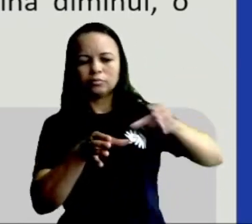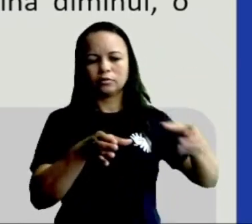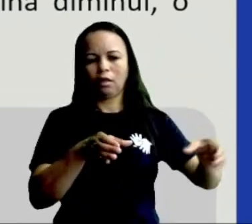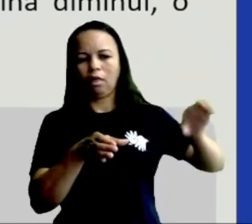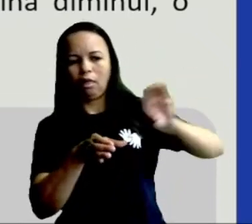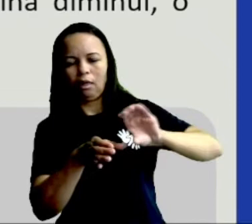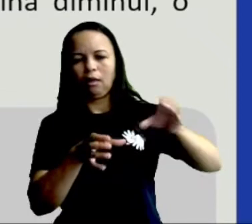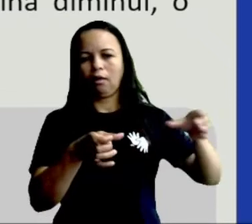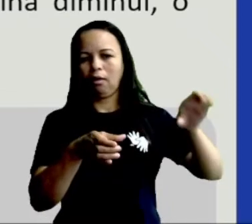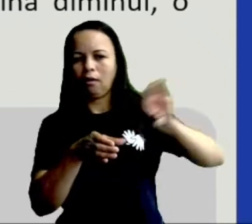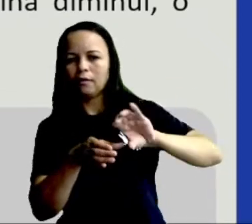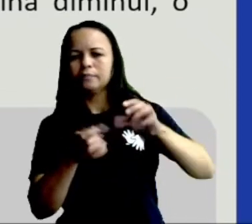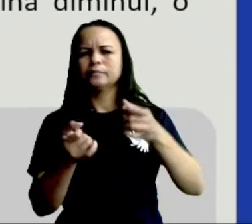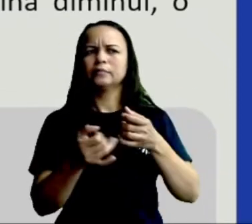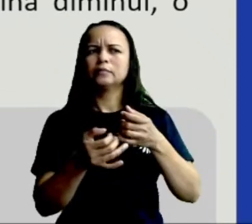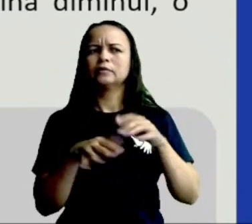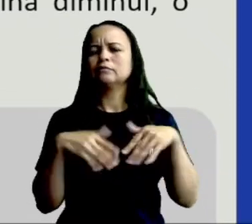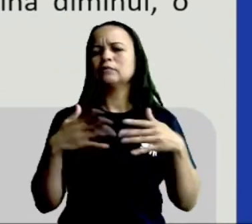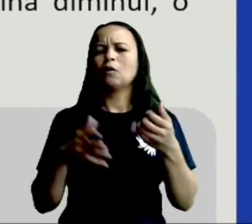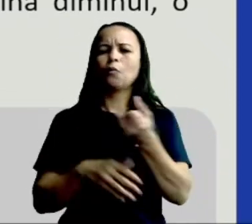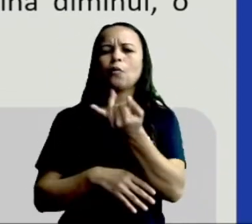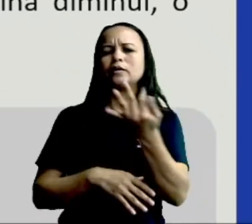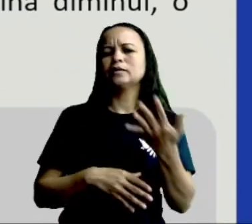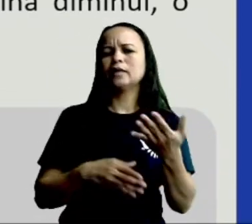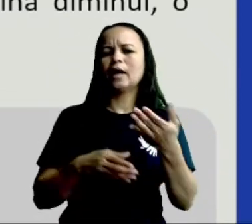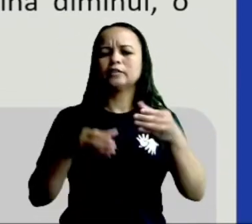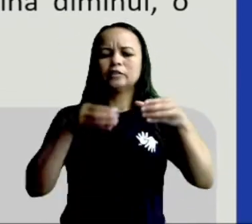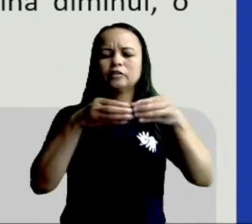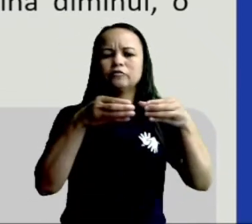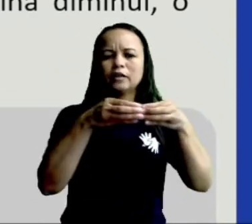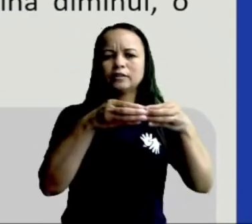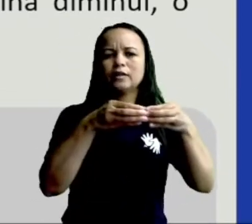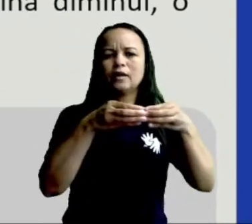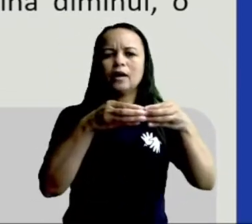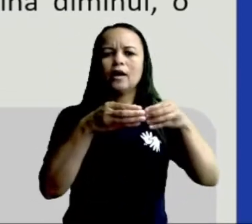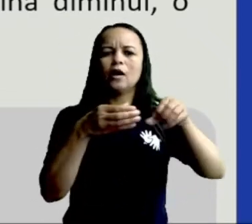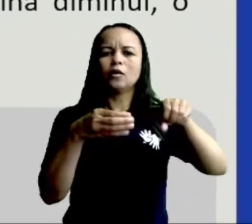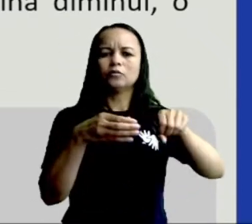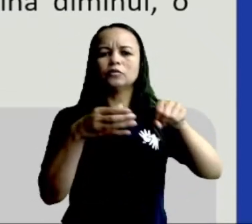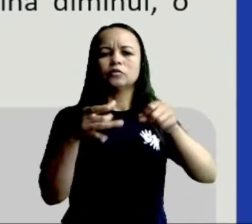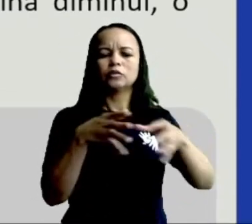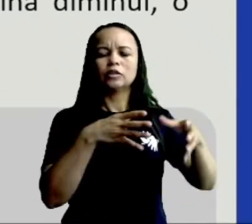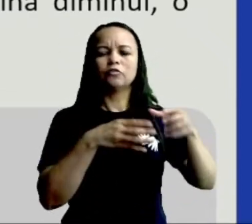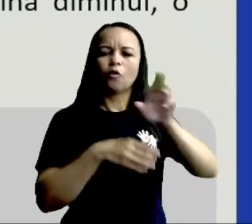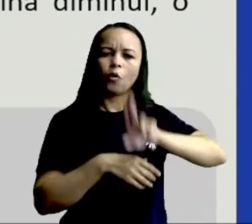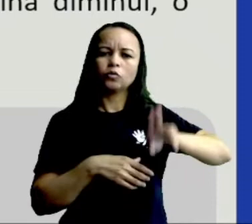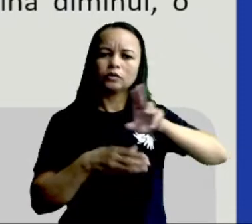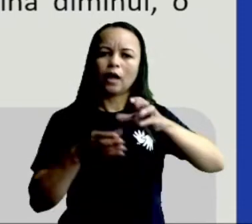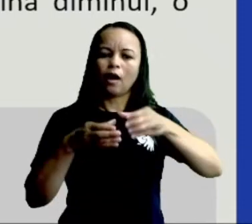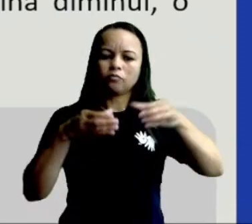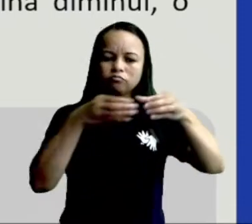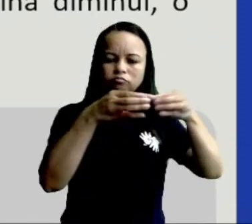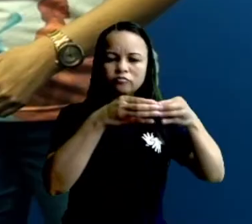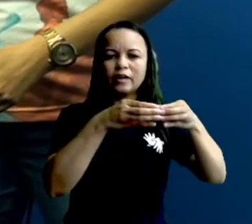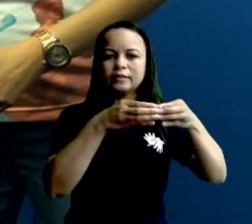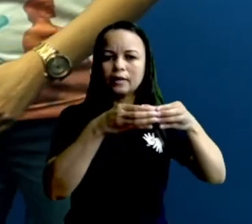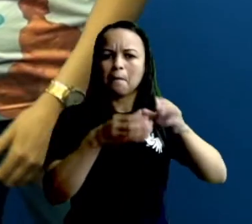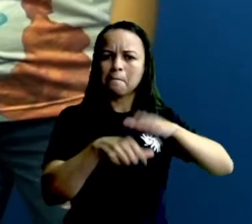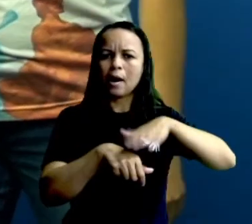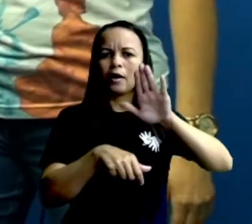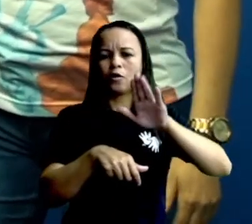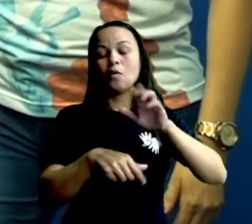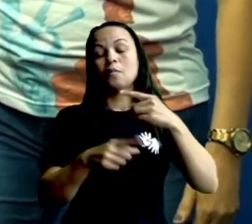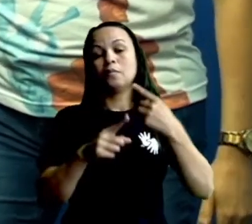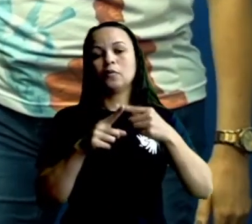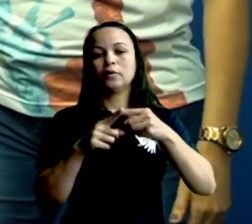Então, a quantidade de vasilhas que eu vou usar vai ser maior. Por quê? 30